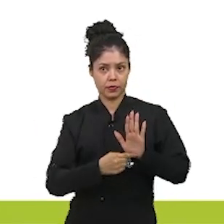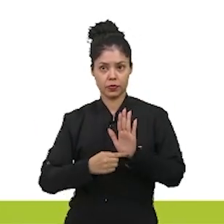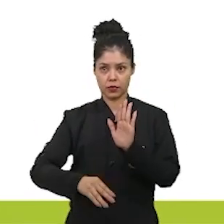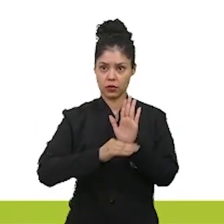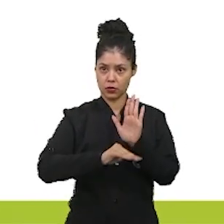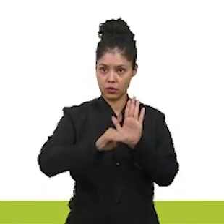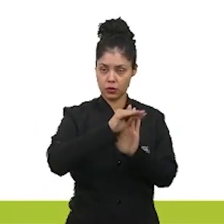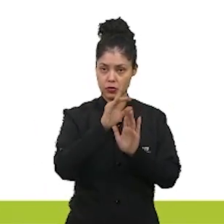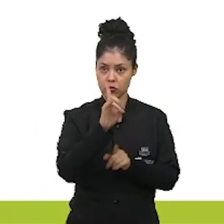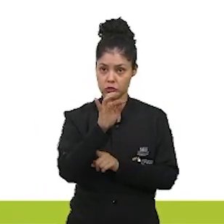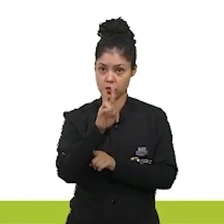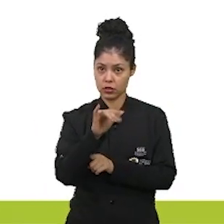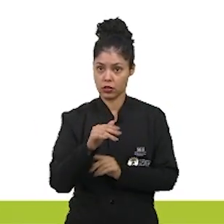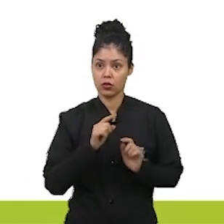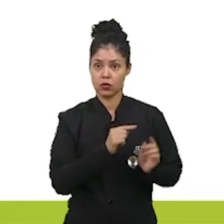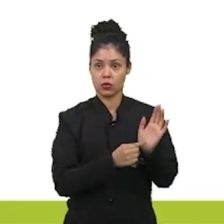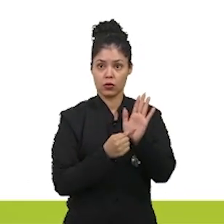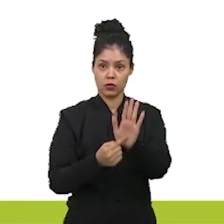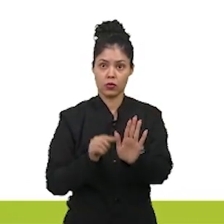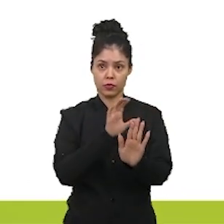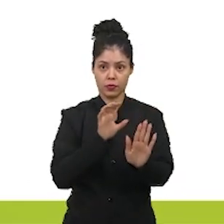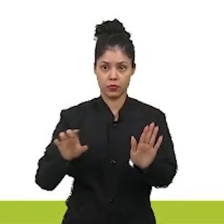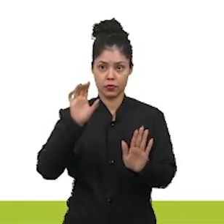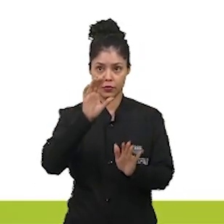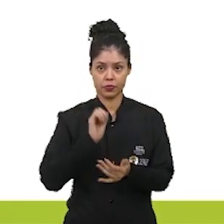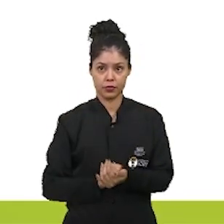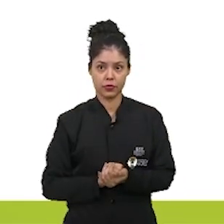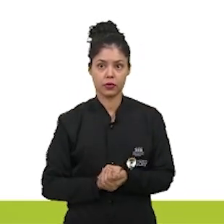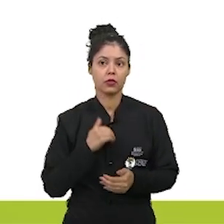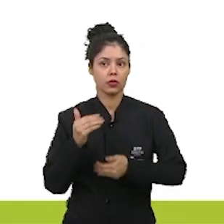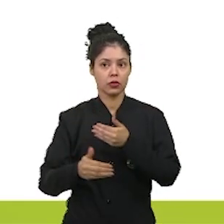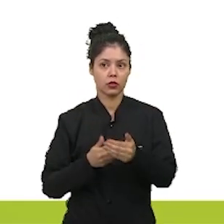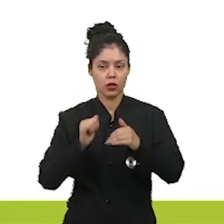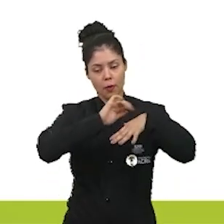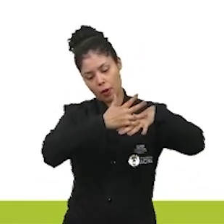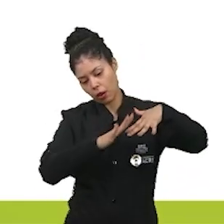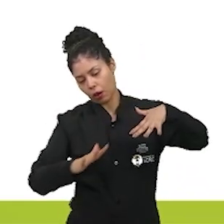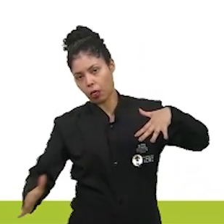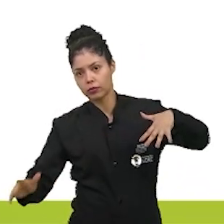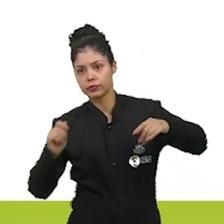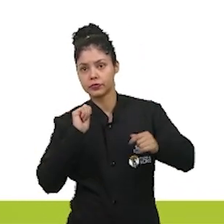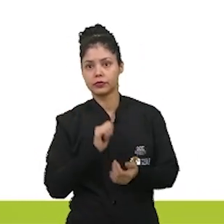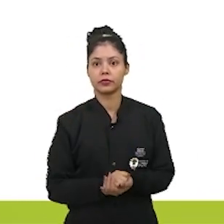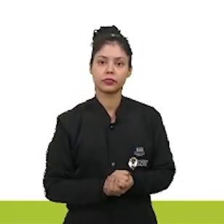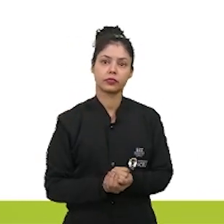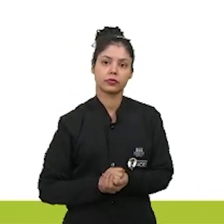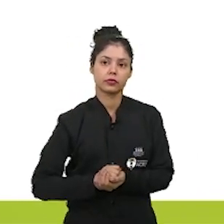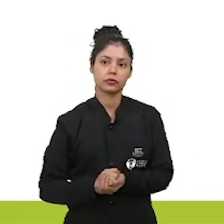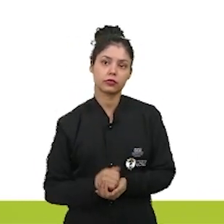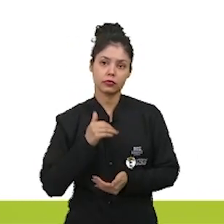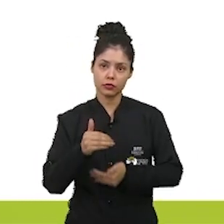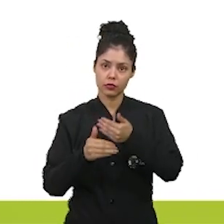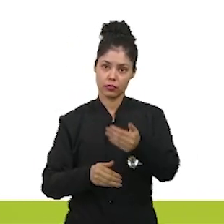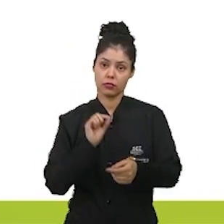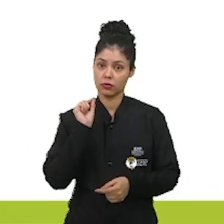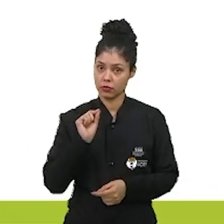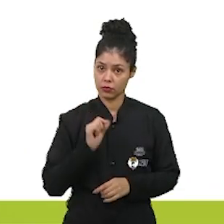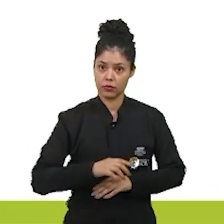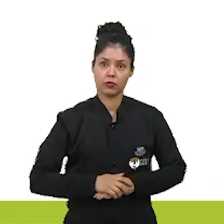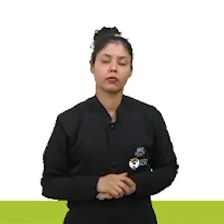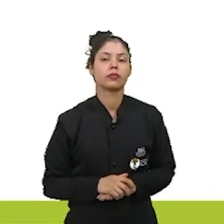bloco diagrama, que mostram a região acometida por processos erosivos, decorrentes